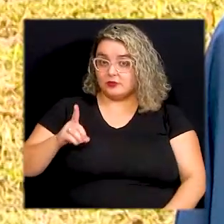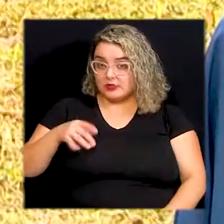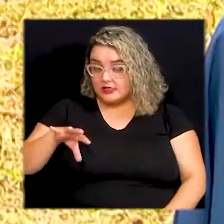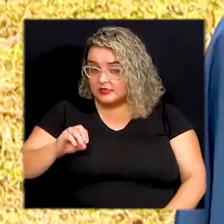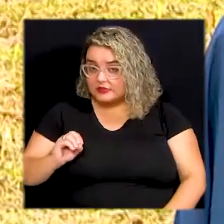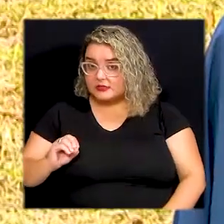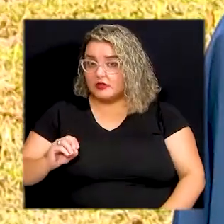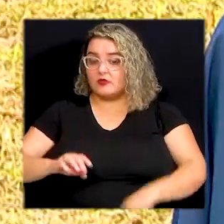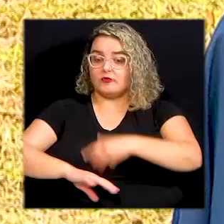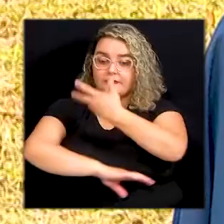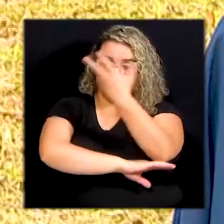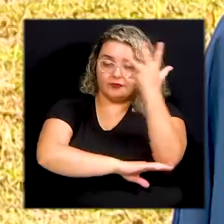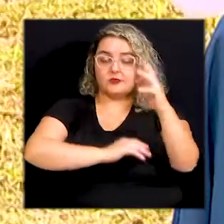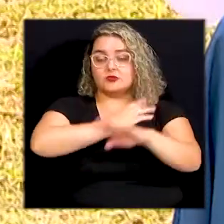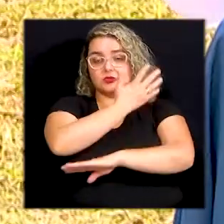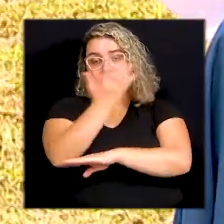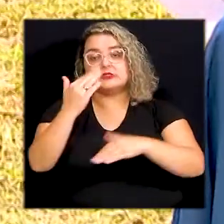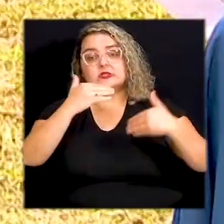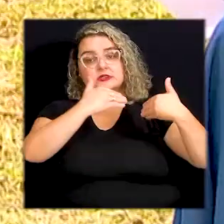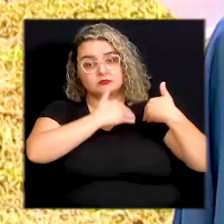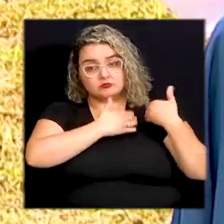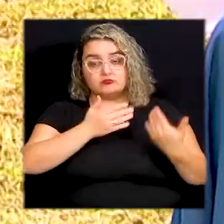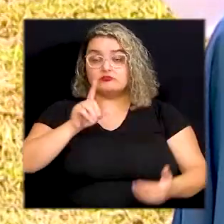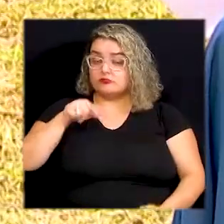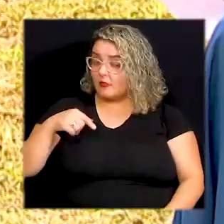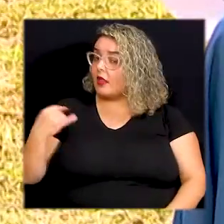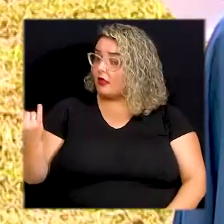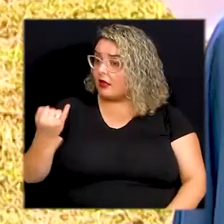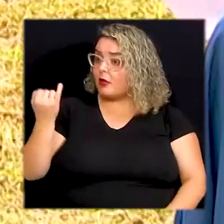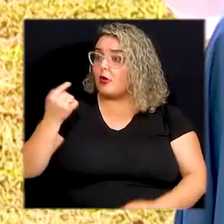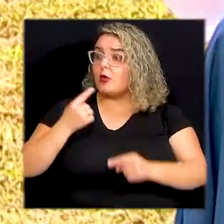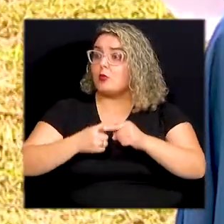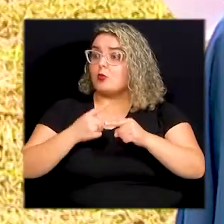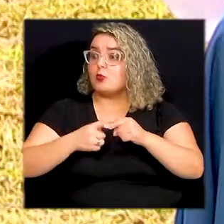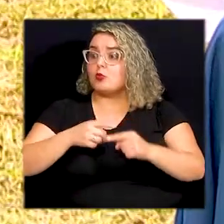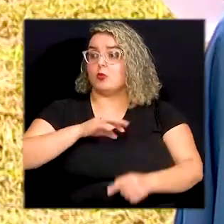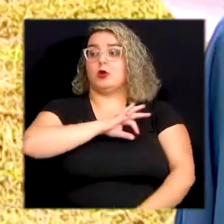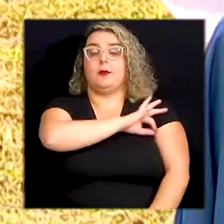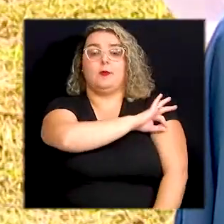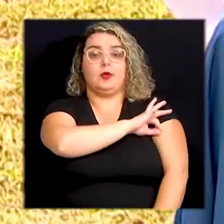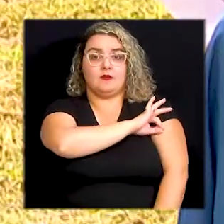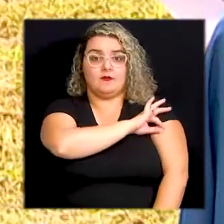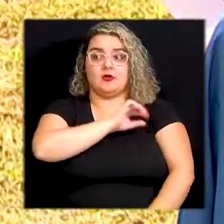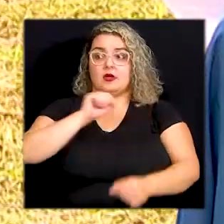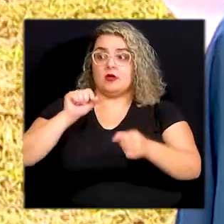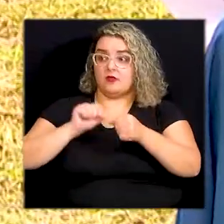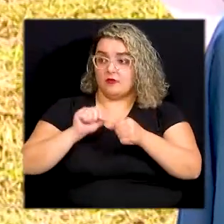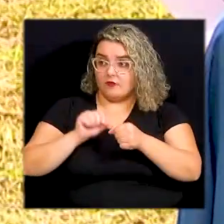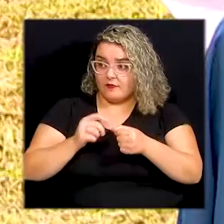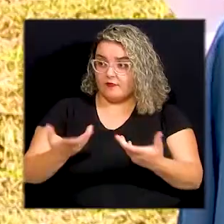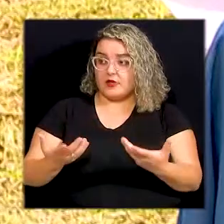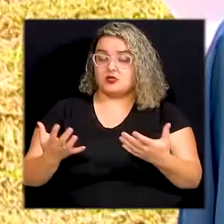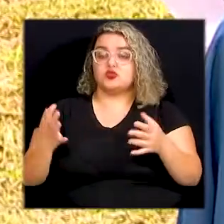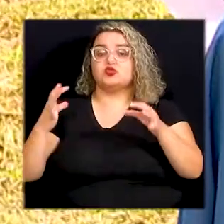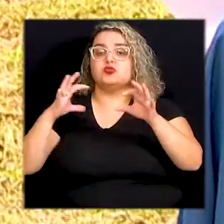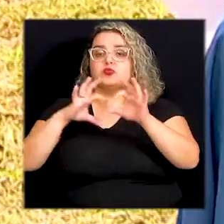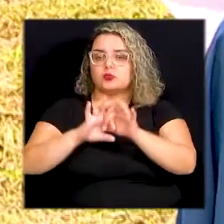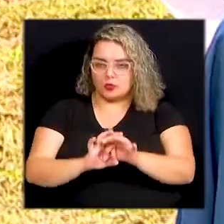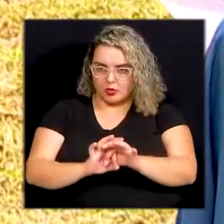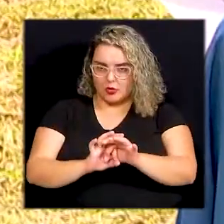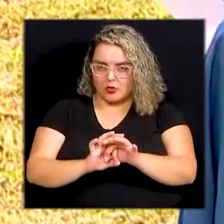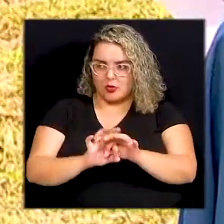Fundação Florestal a responsabilidade, e até interessante, porque a Prefeitura fez um